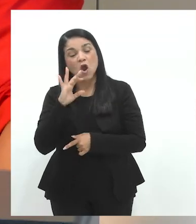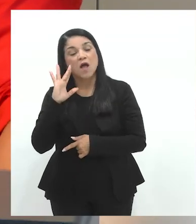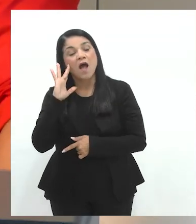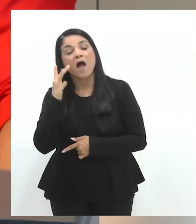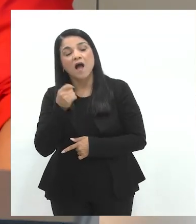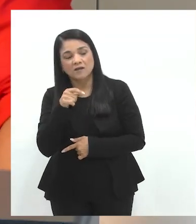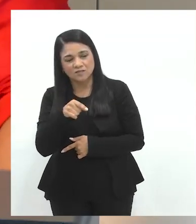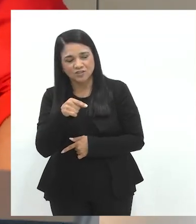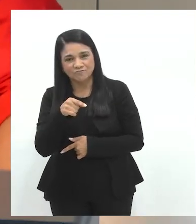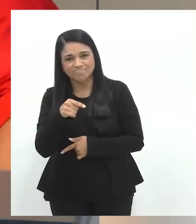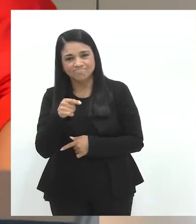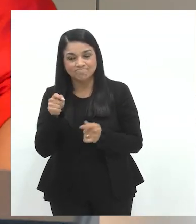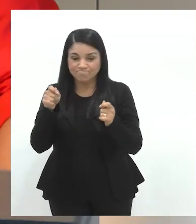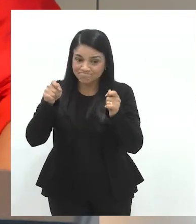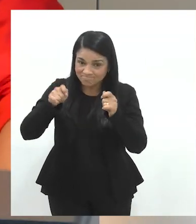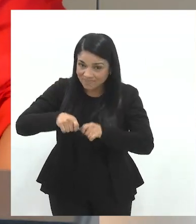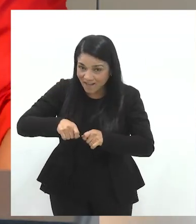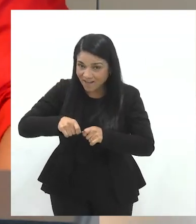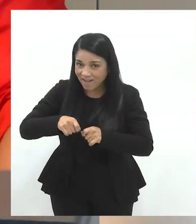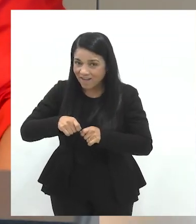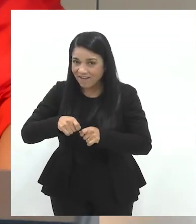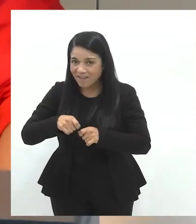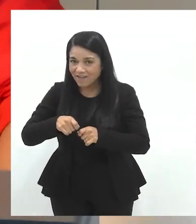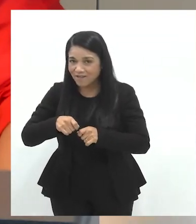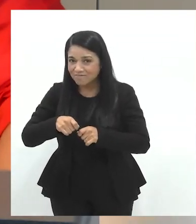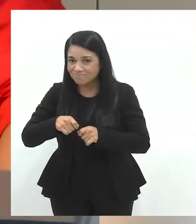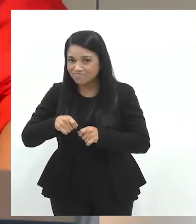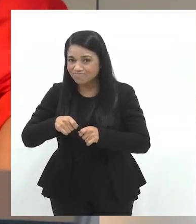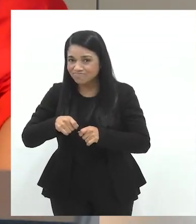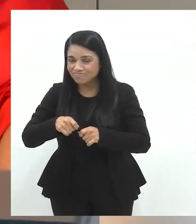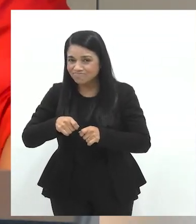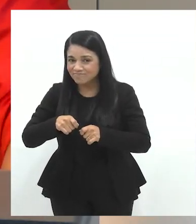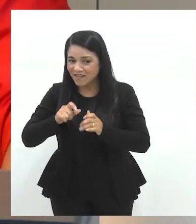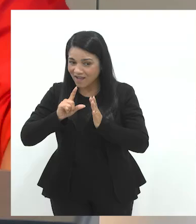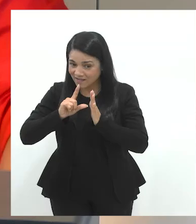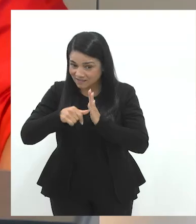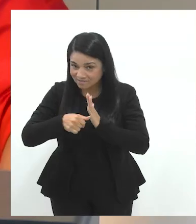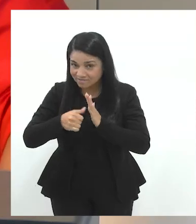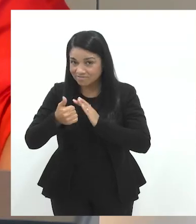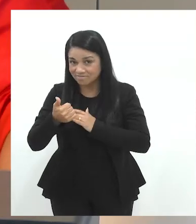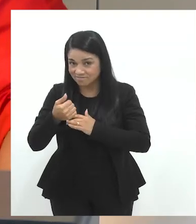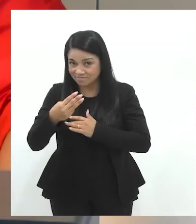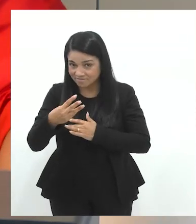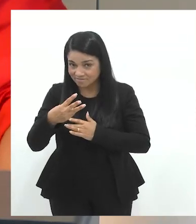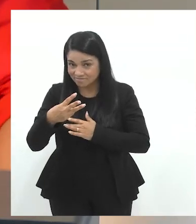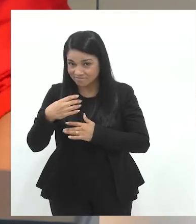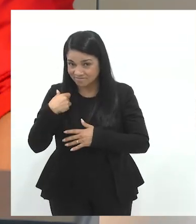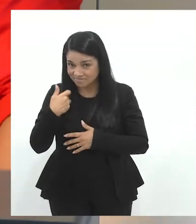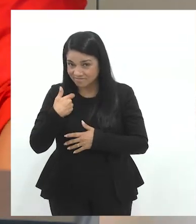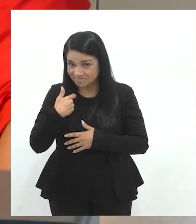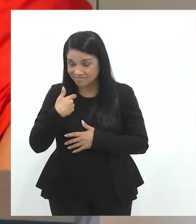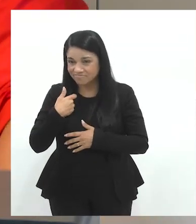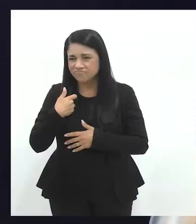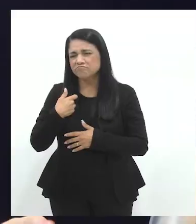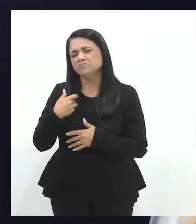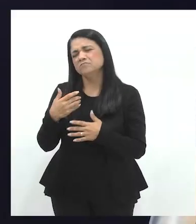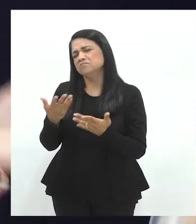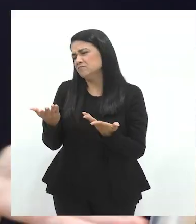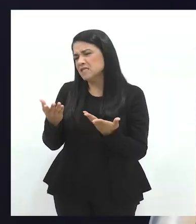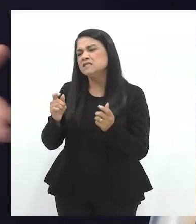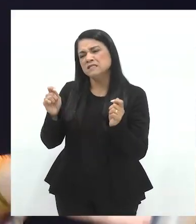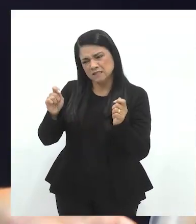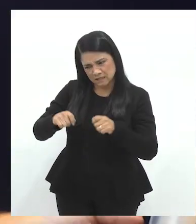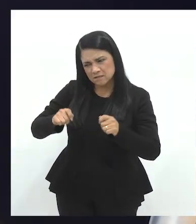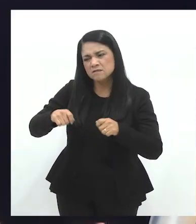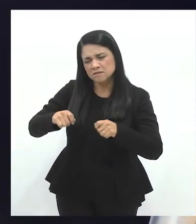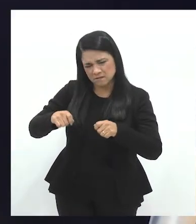acha que antes tarde do que nunca? Já sabemos que precocemente é melhor, mas antes tarde do que nunca? Claro,